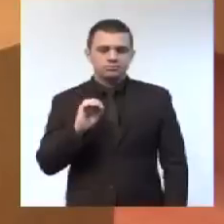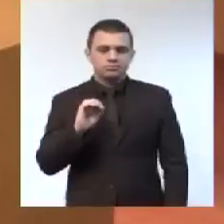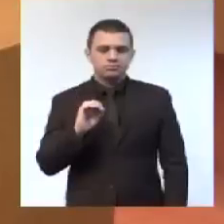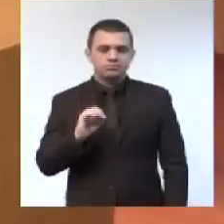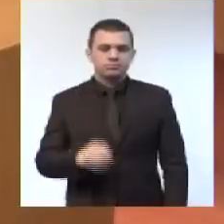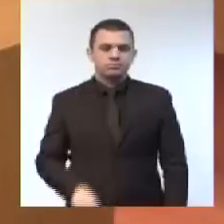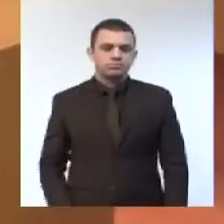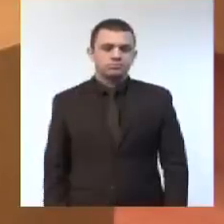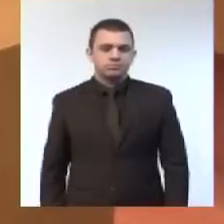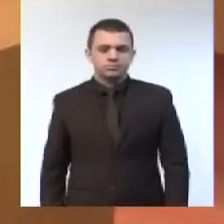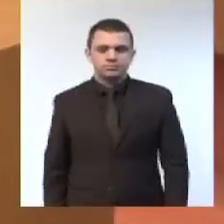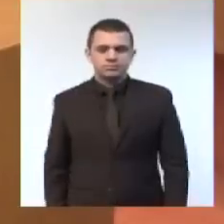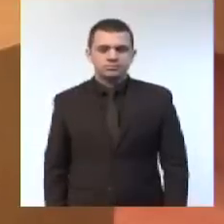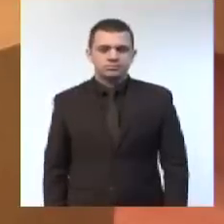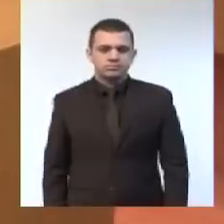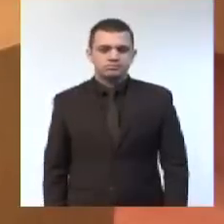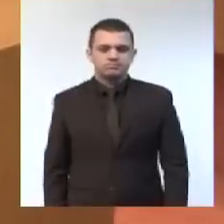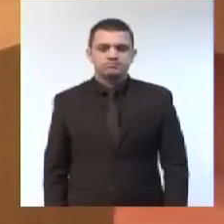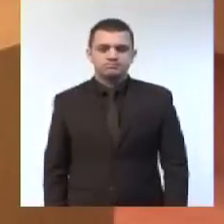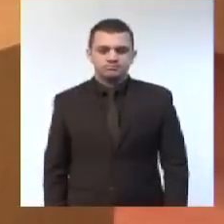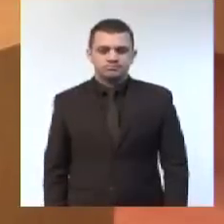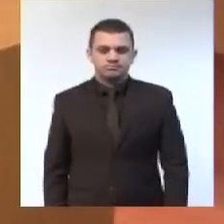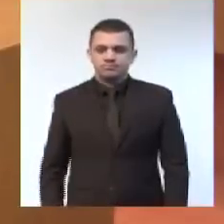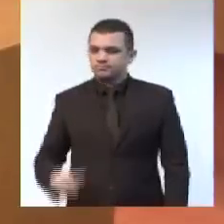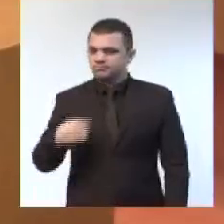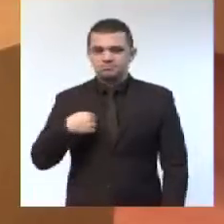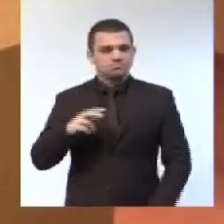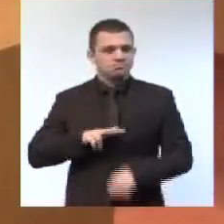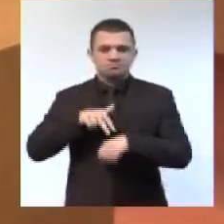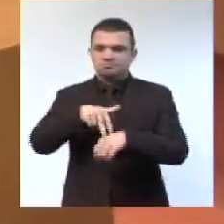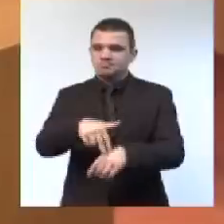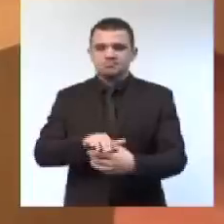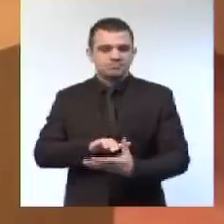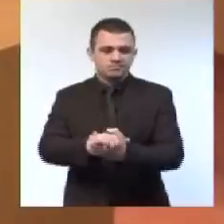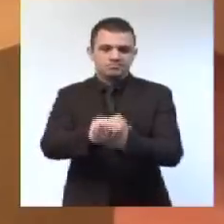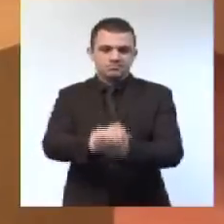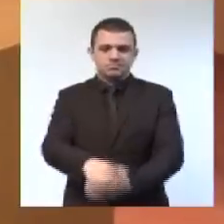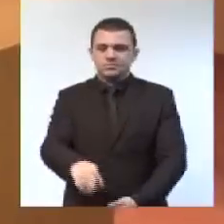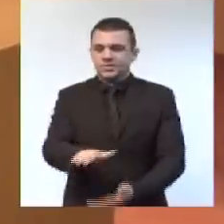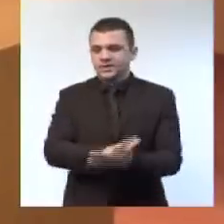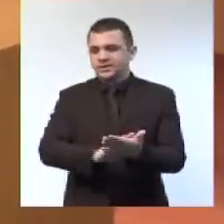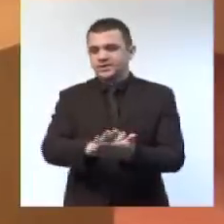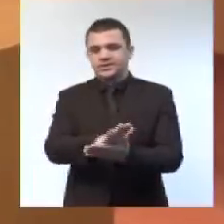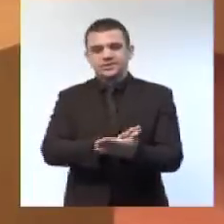Nenhum. Não, nem eu me levantei, deputada. A senhora errou.